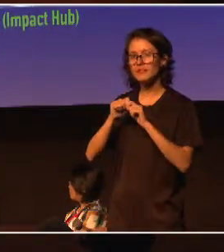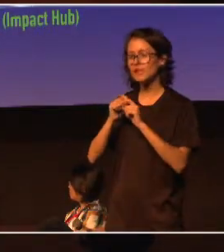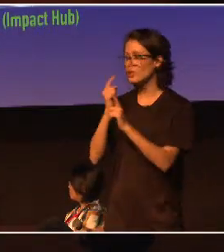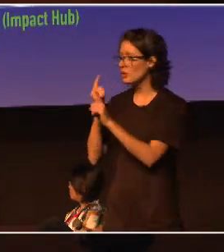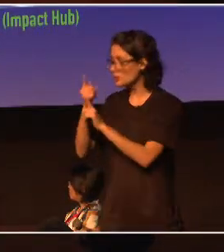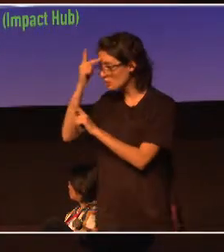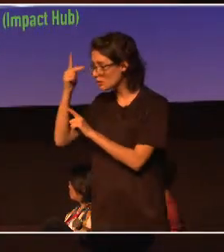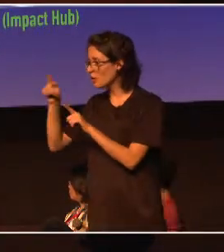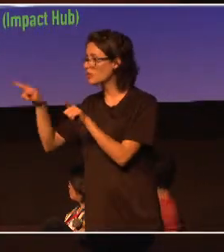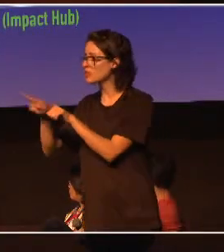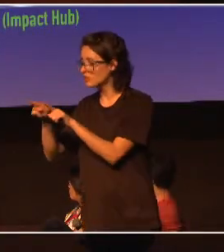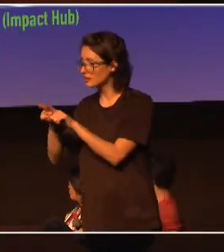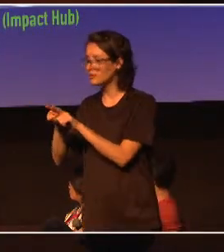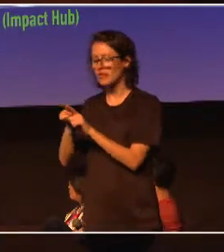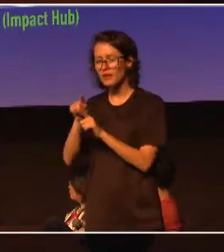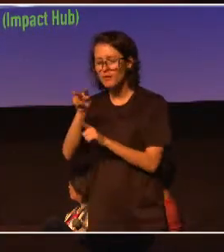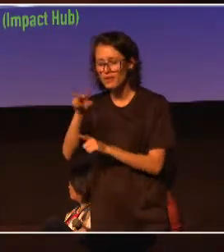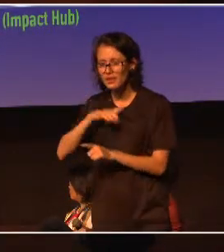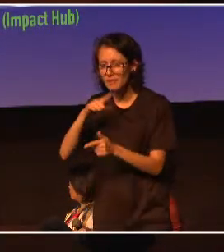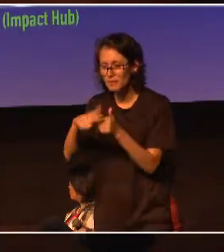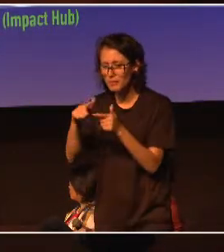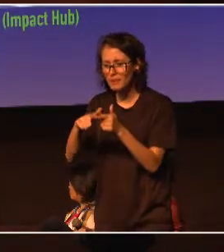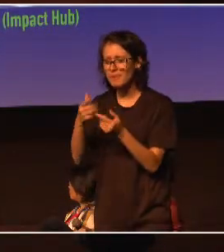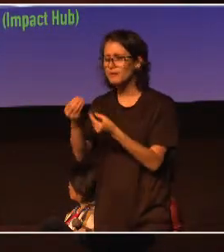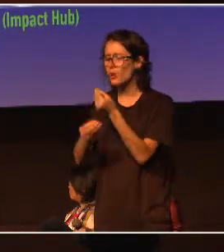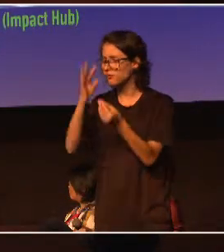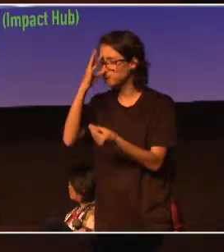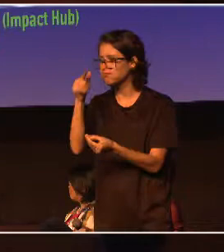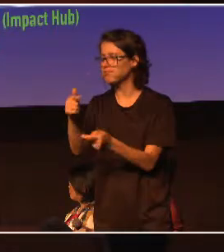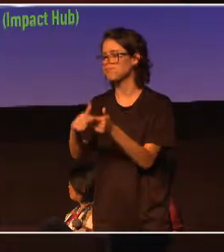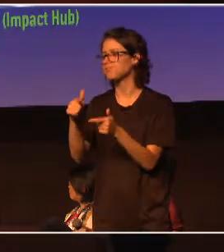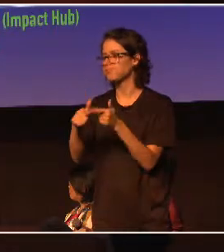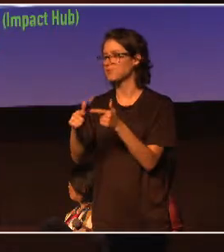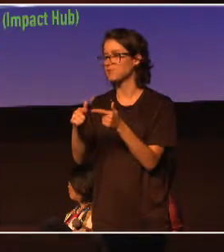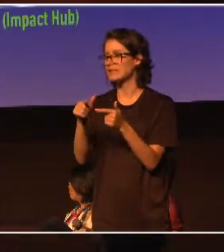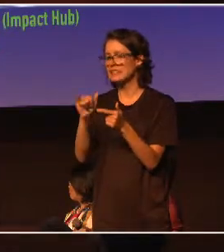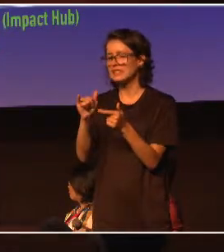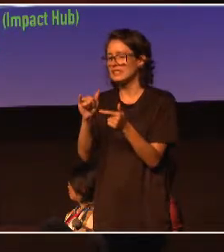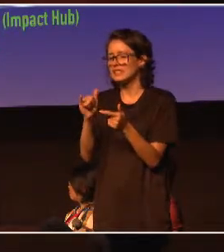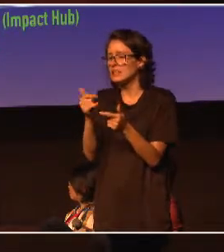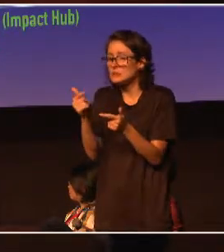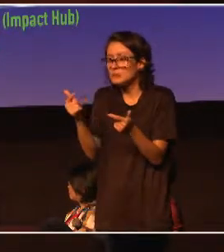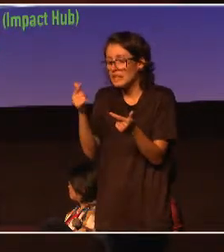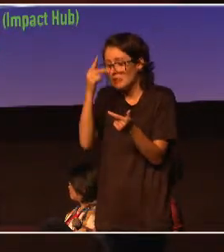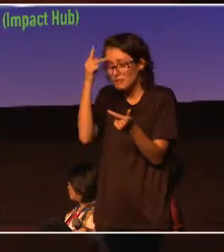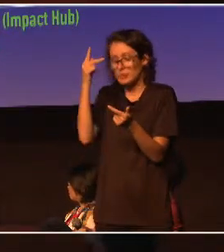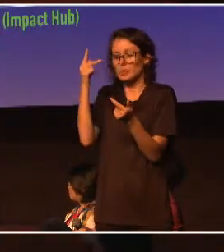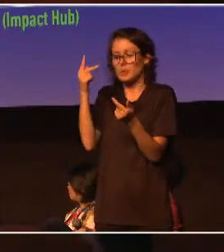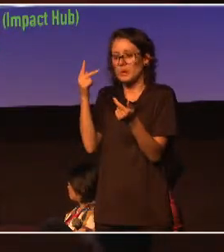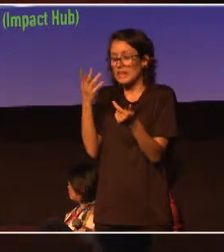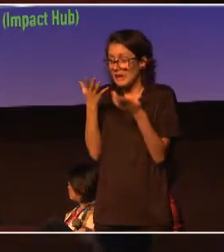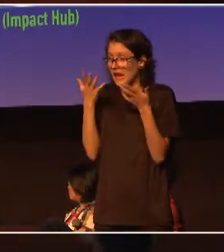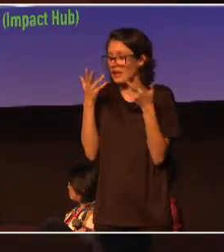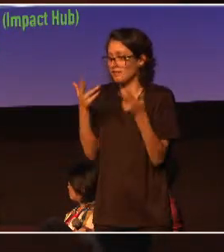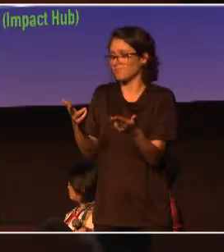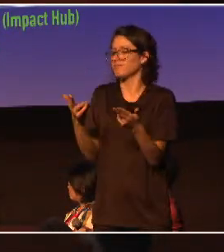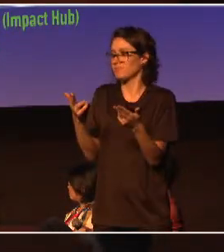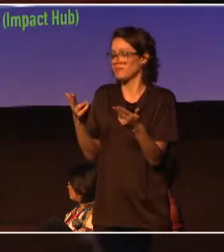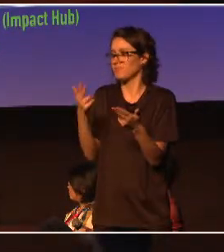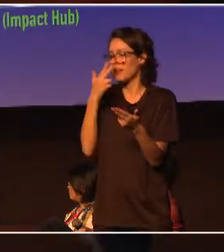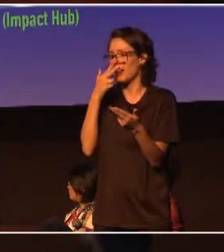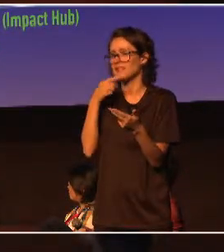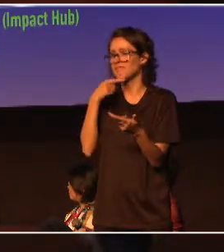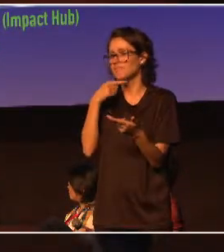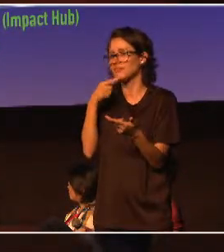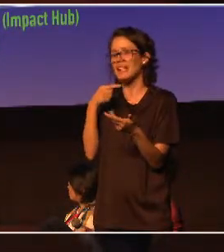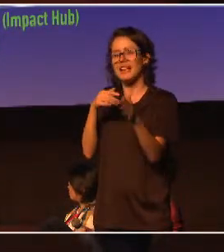identificar um problema e tentar resolver, porque senão essa comunidade ela se perde porque não tem tanto sentido, né? Você chamar as pessoas apenas